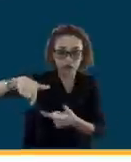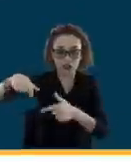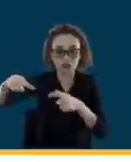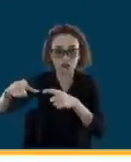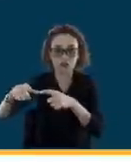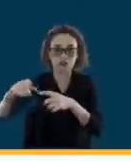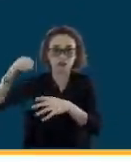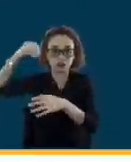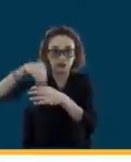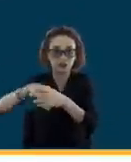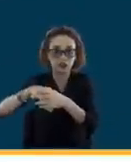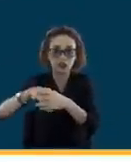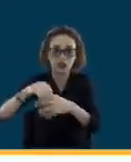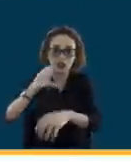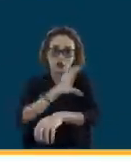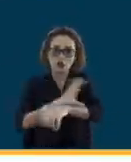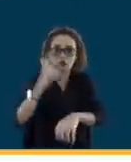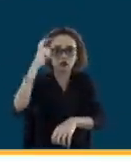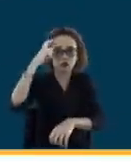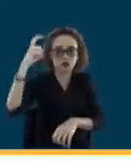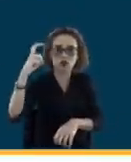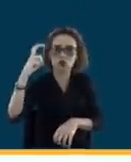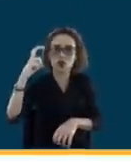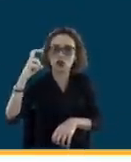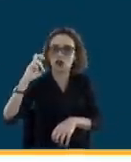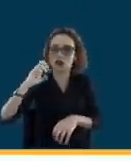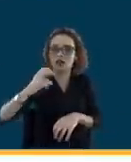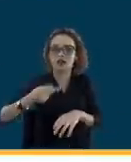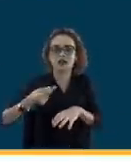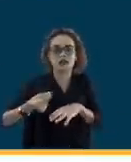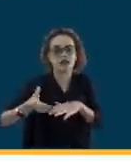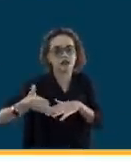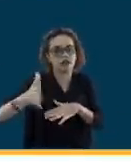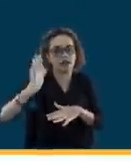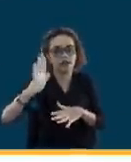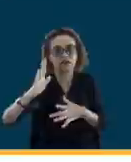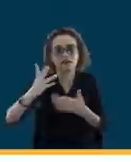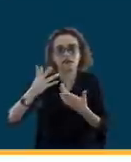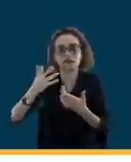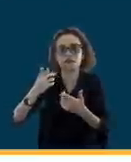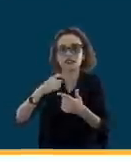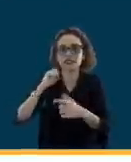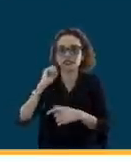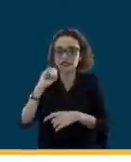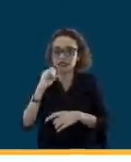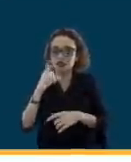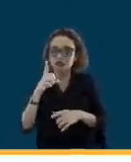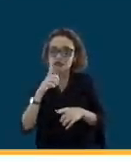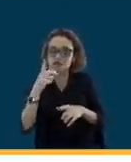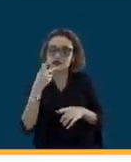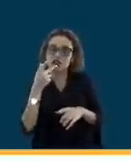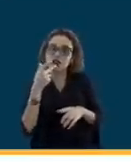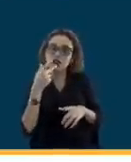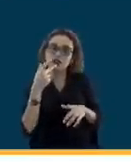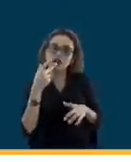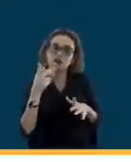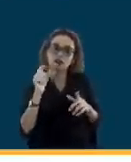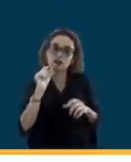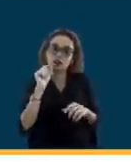cultura é algo que vai muito além. Se tivesse que classificar alguma coisa sobre a outra, seria muito mais